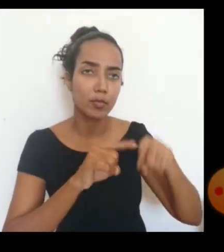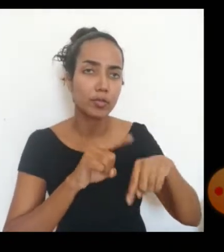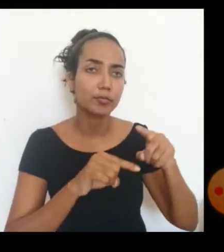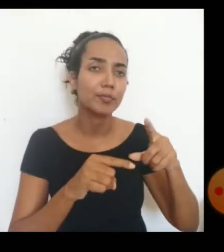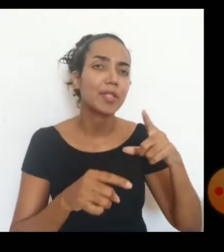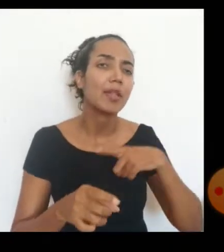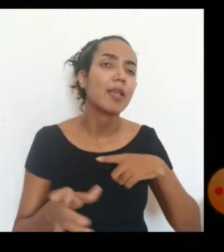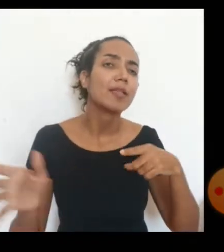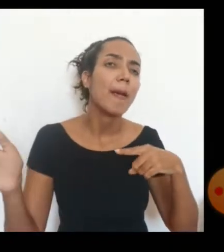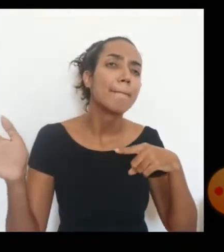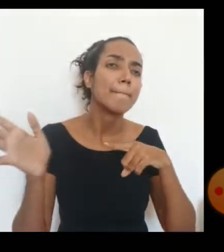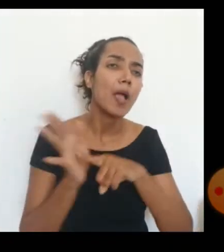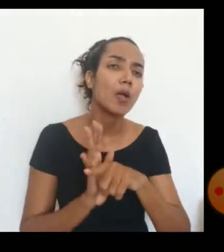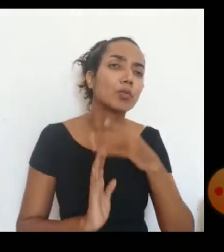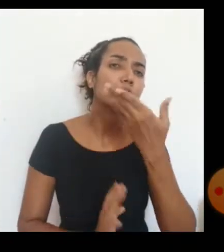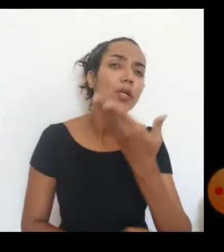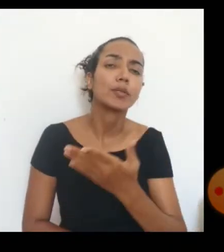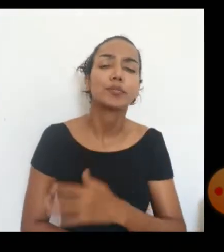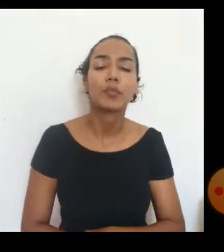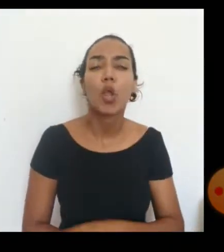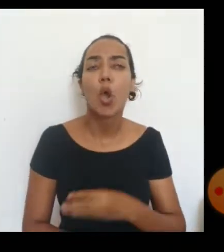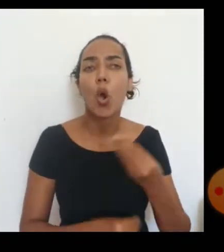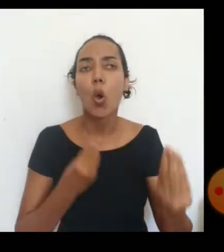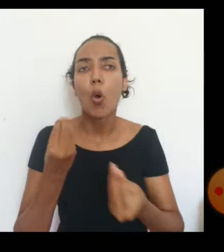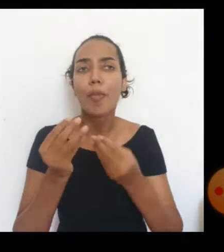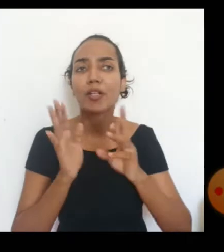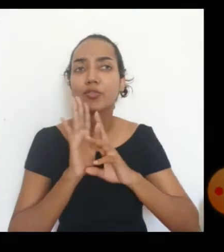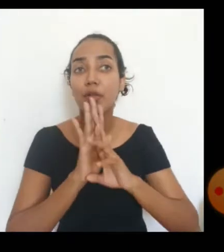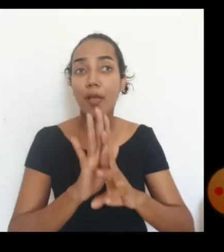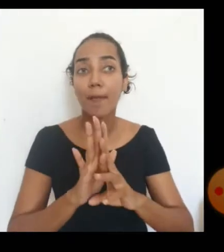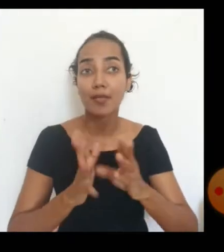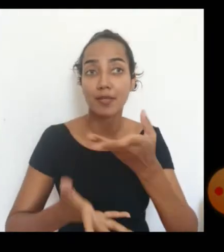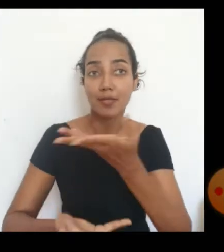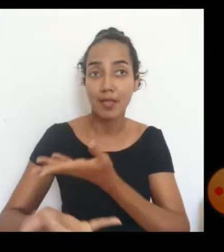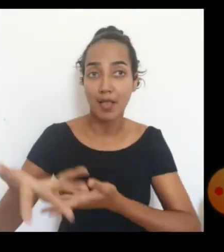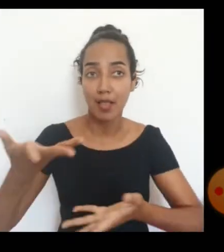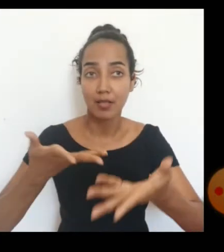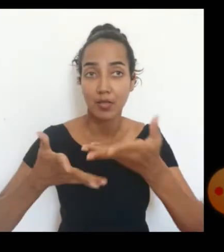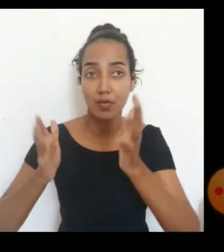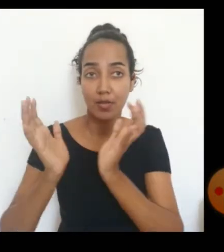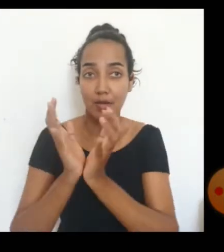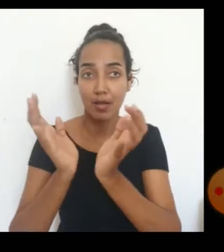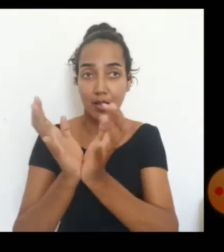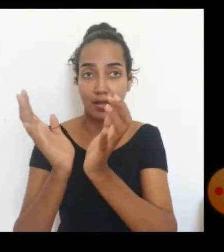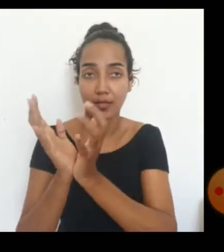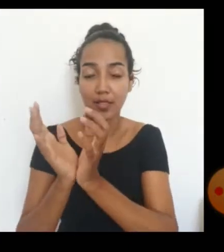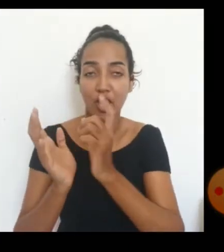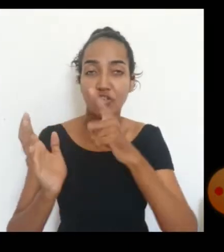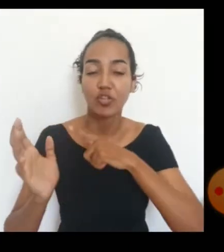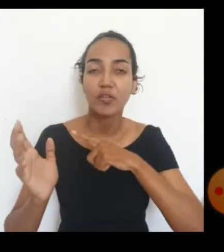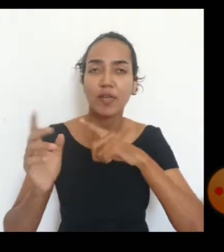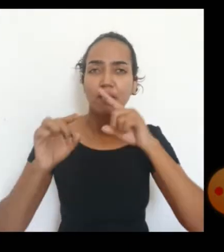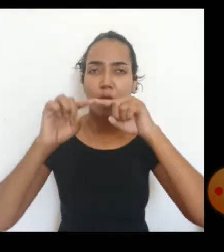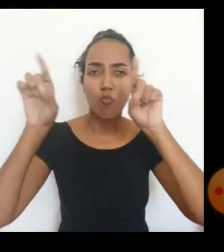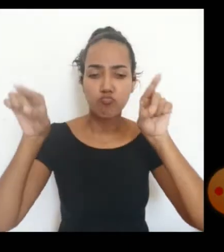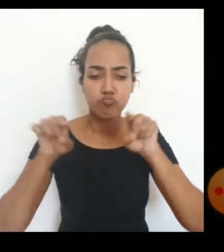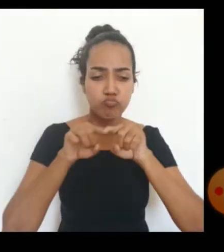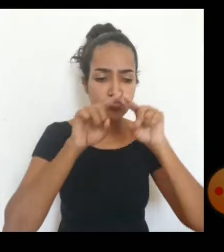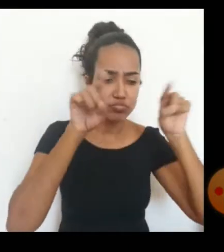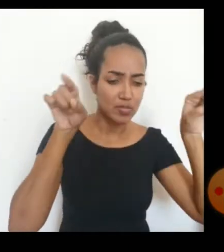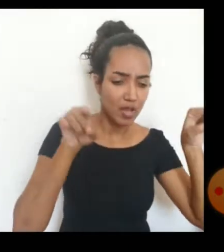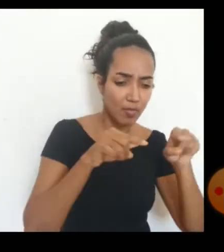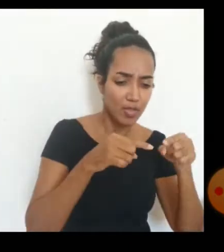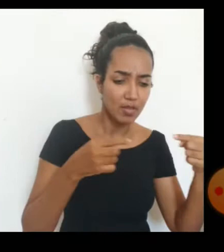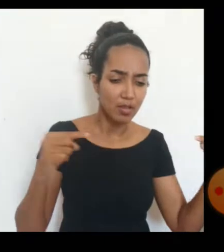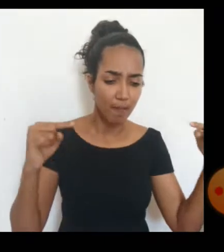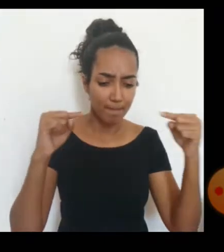que eu coloquei aqui. Como é que a gente representa esses relacionamentos? A gente vai ter um diagrama de classe com as classes isoladas? Muito